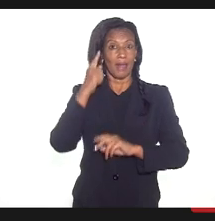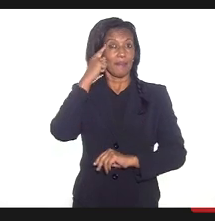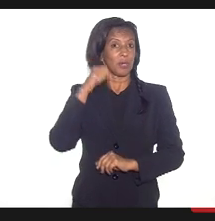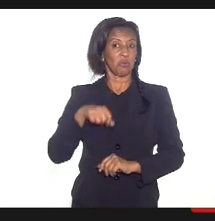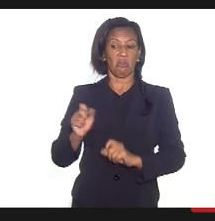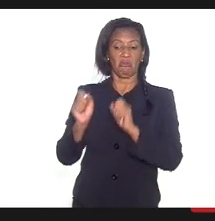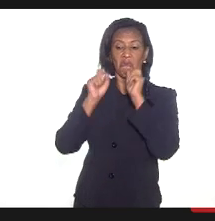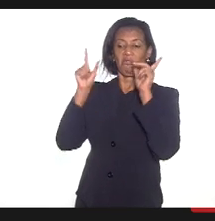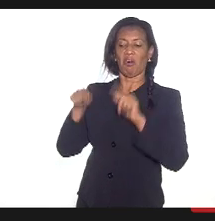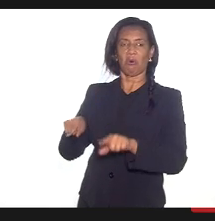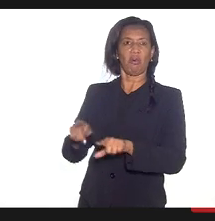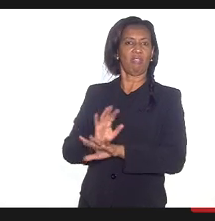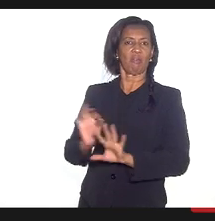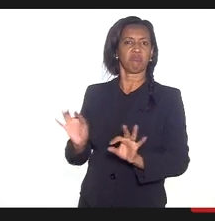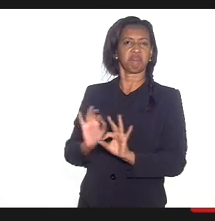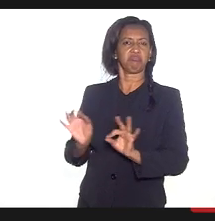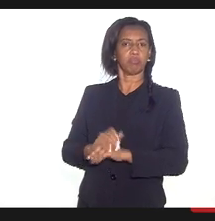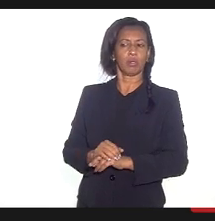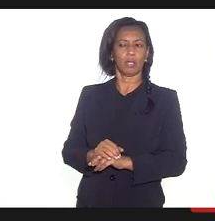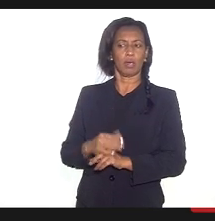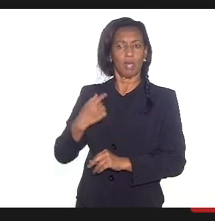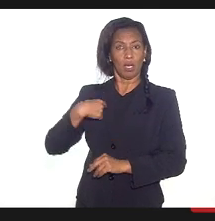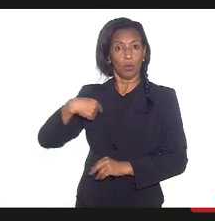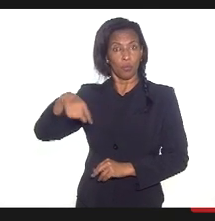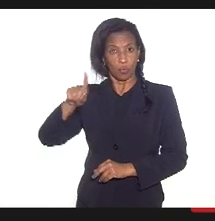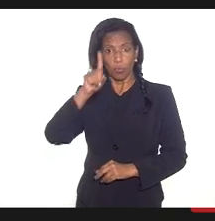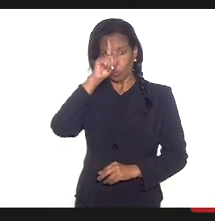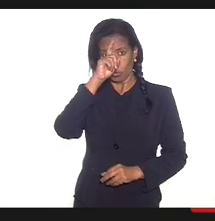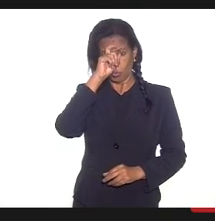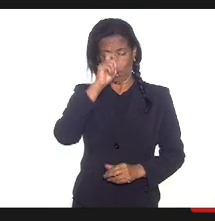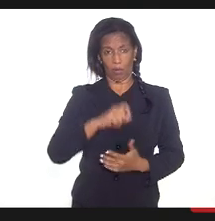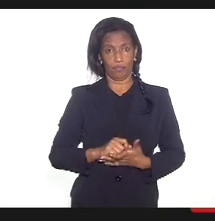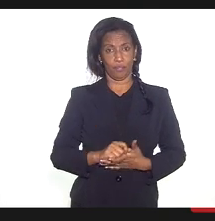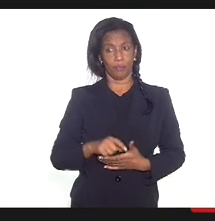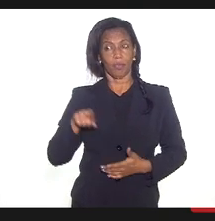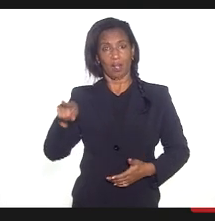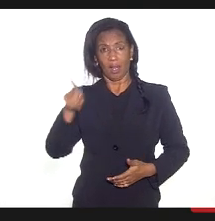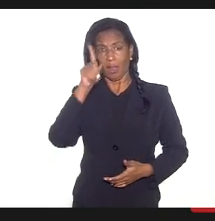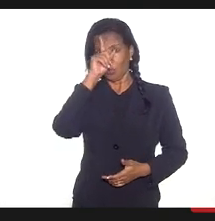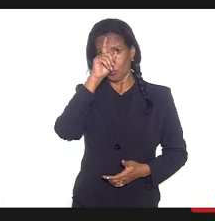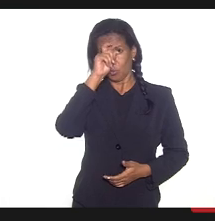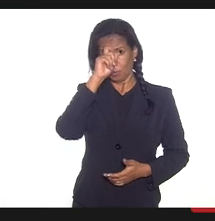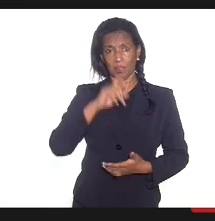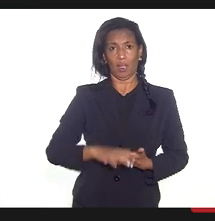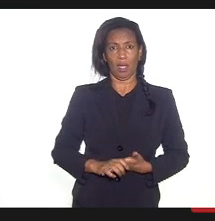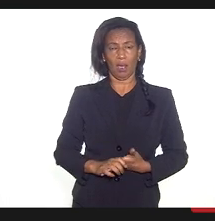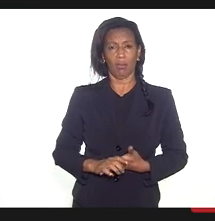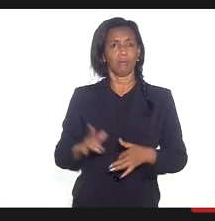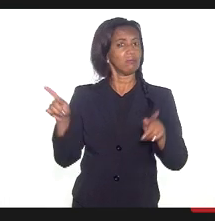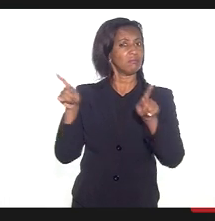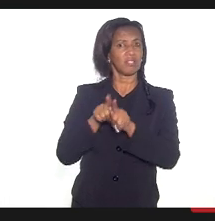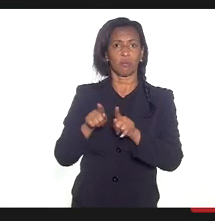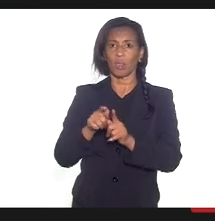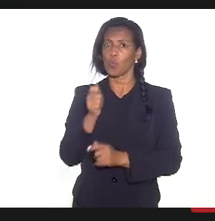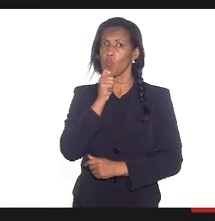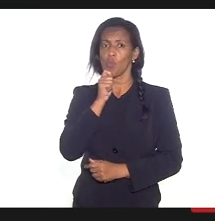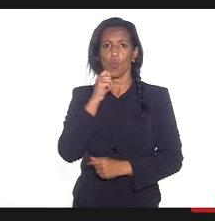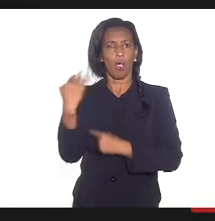levantar, muito menos acordar, eu fui para o hospital. No hospital, mais uma vez, eu fui negligenciada.